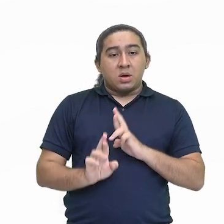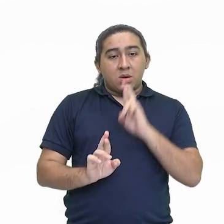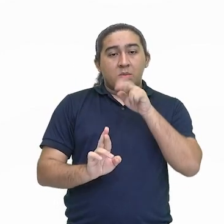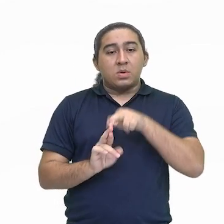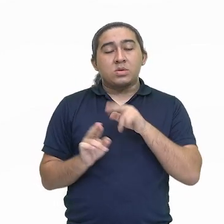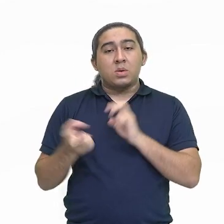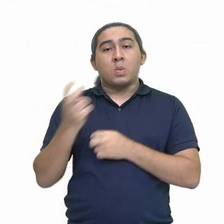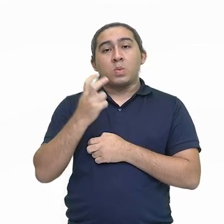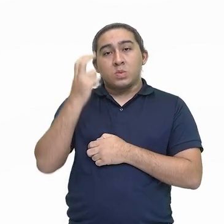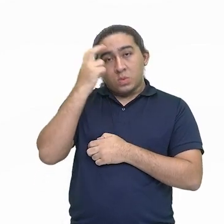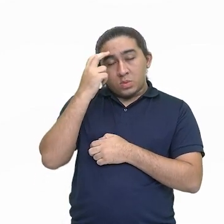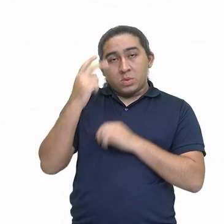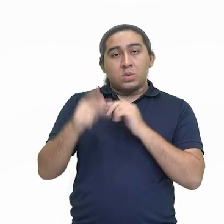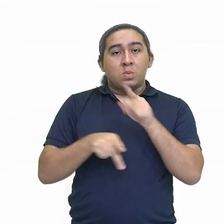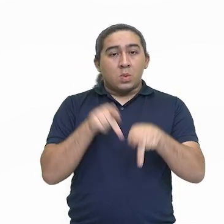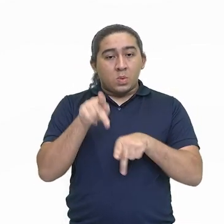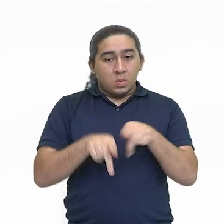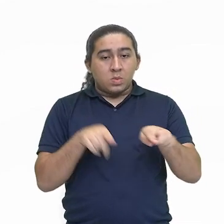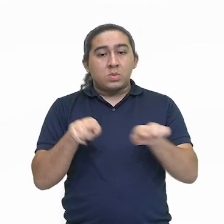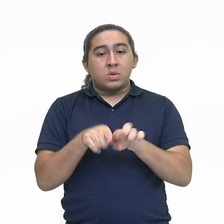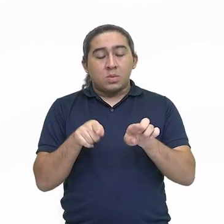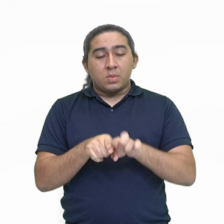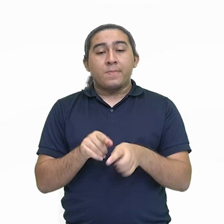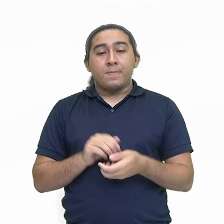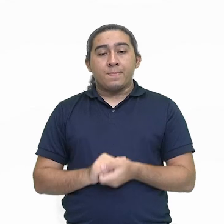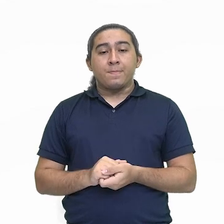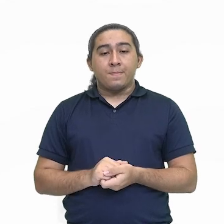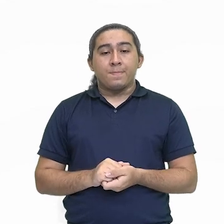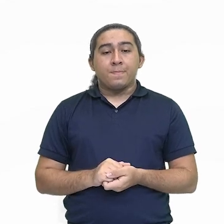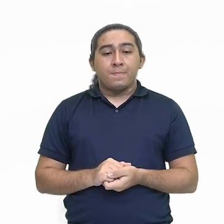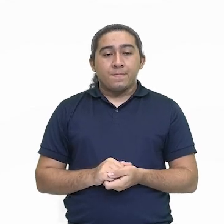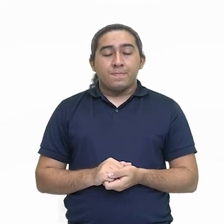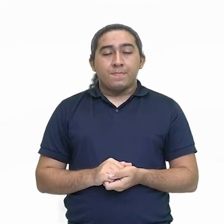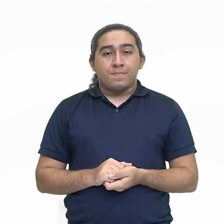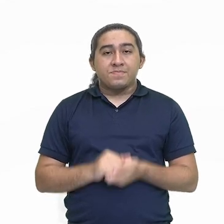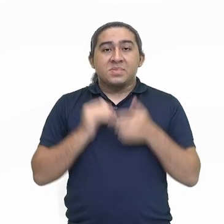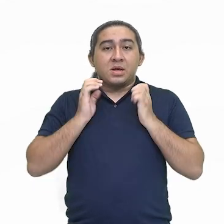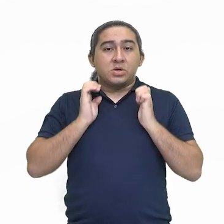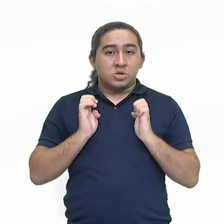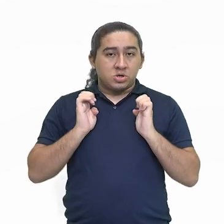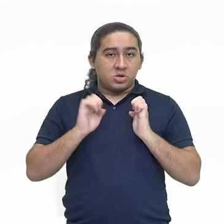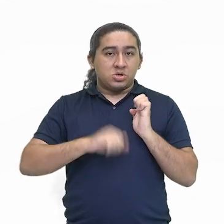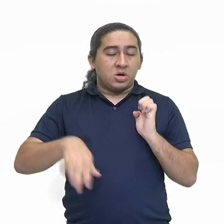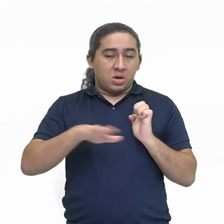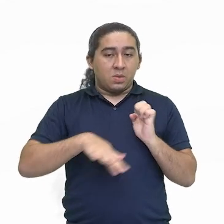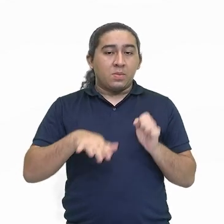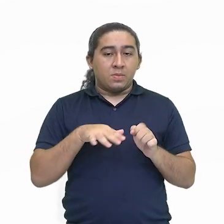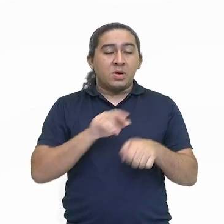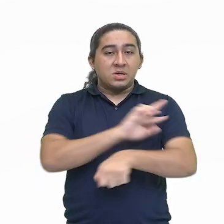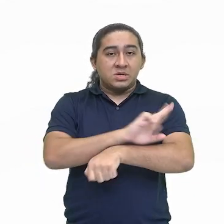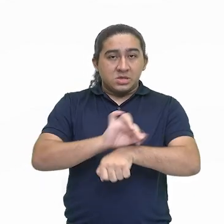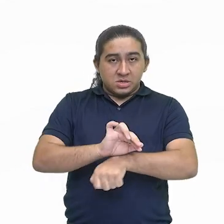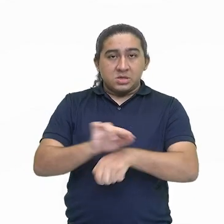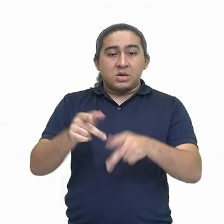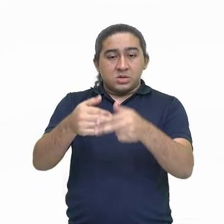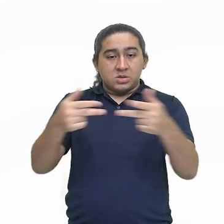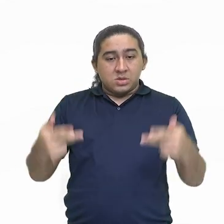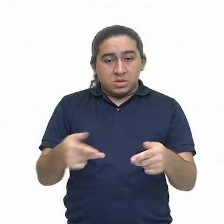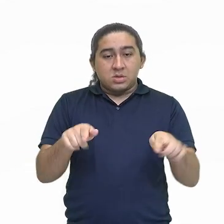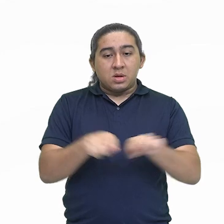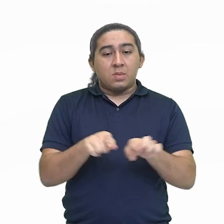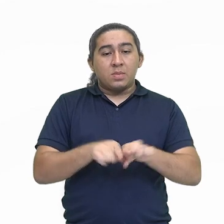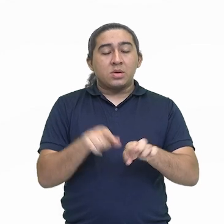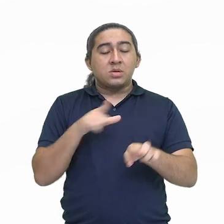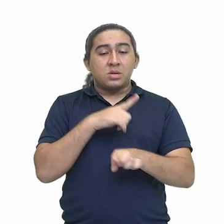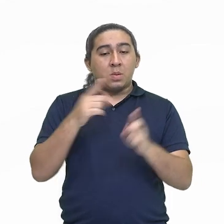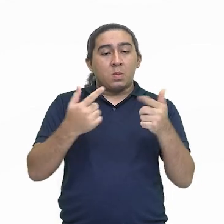à cultura da população do Sudão do Sul, a etnia de uma forma geral. E aí a gente tem o conflito, né, entre dezembro